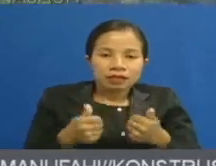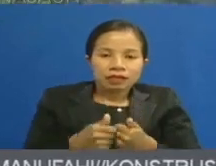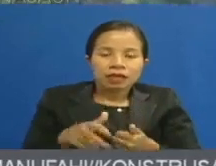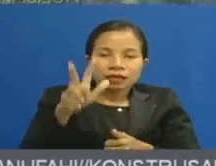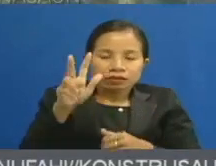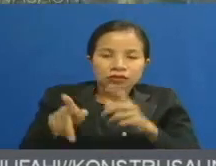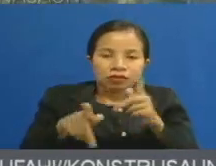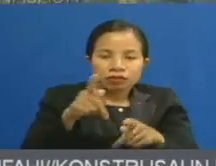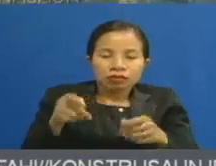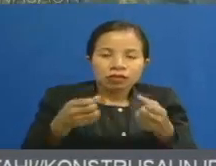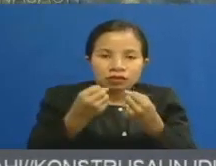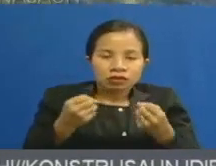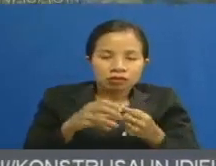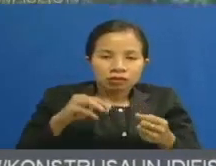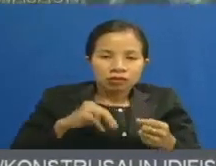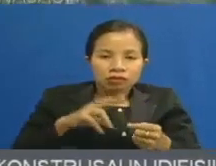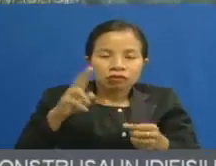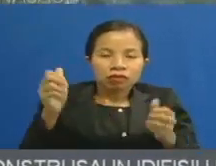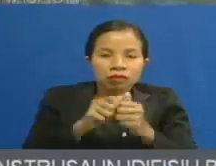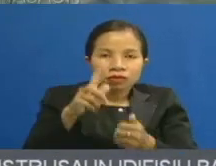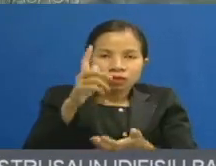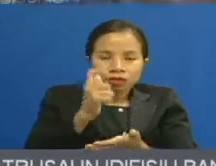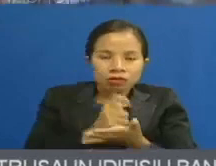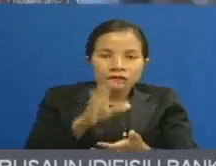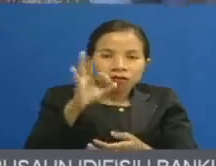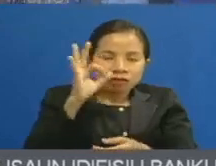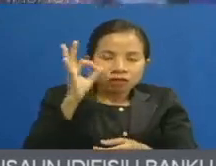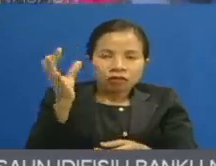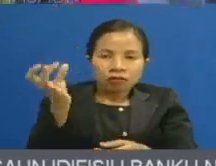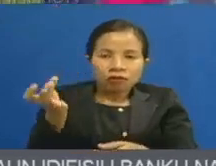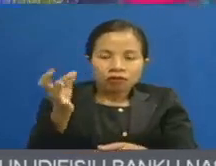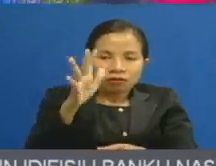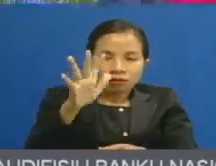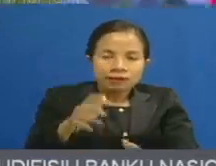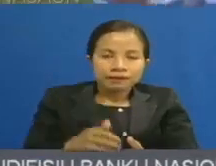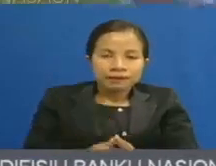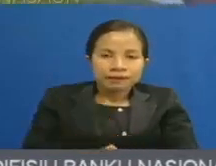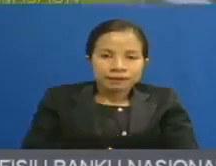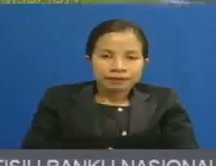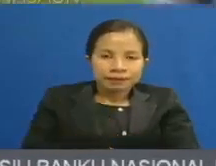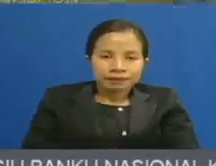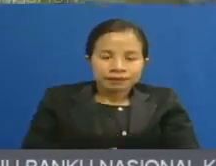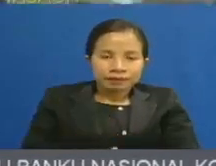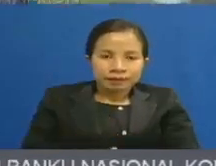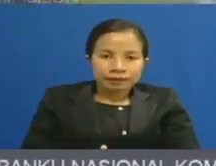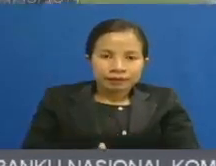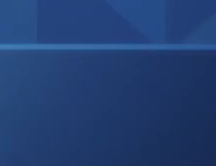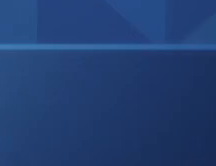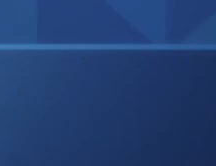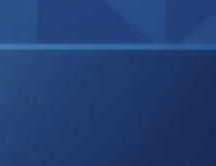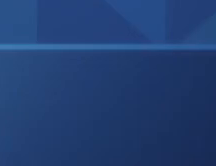total komunidade suku manunu hamutu krimuida atu sia wanu lurasini usi munisipa inar Napoleon Xavier Pair